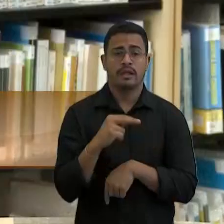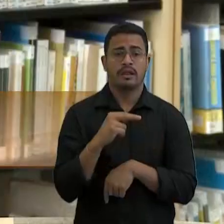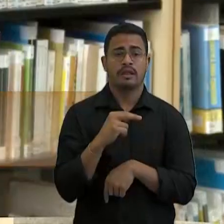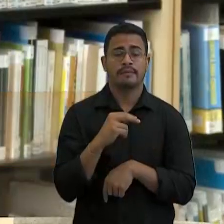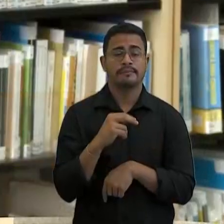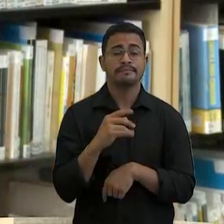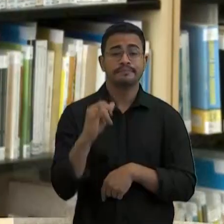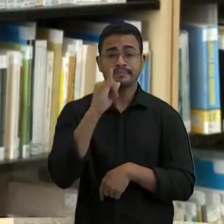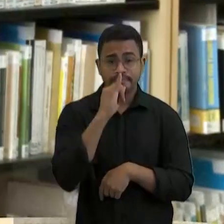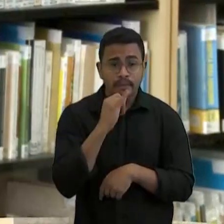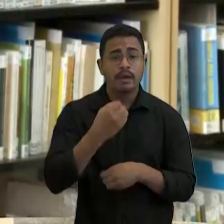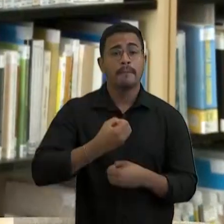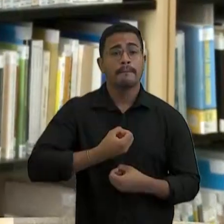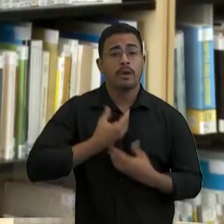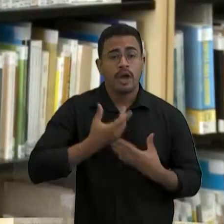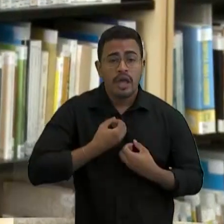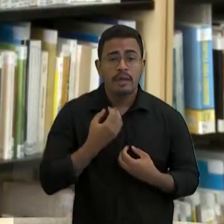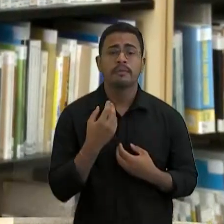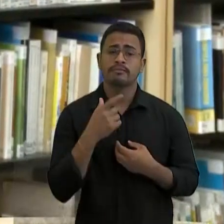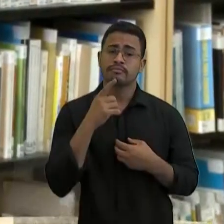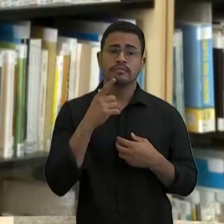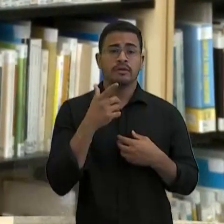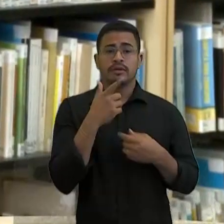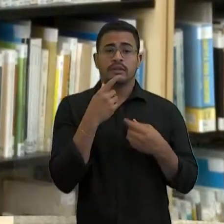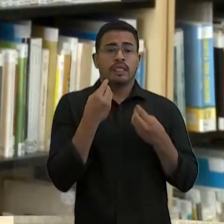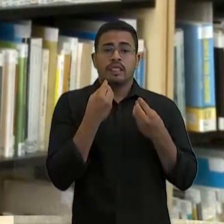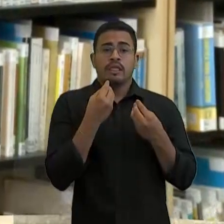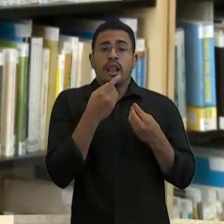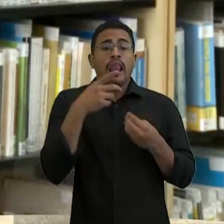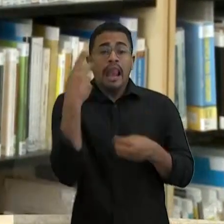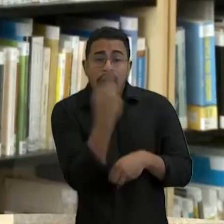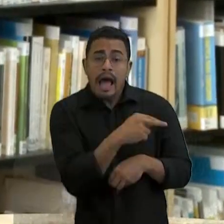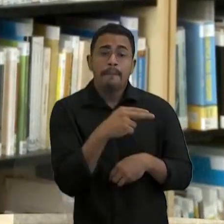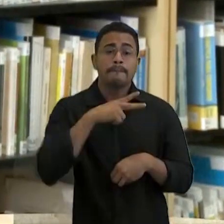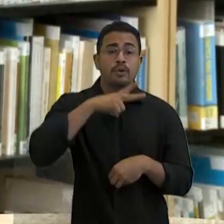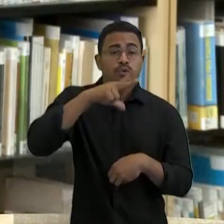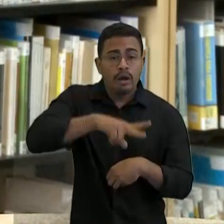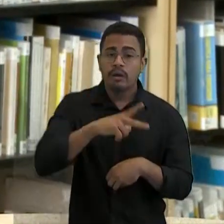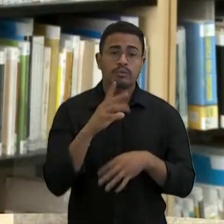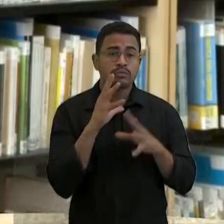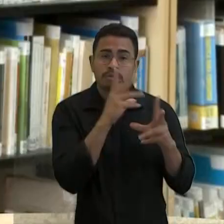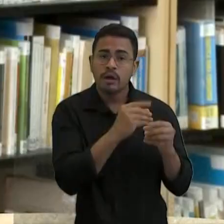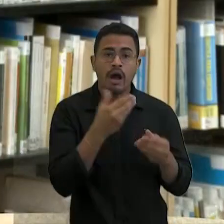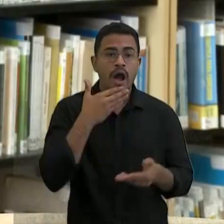que cantou os portugueses, e eu, no meu livro, trato